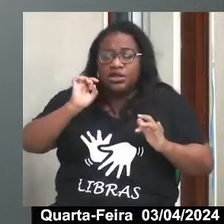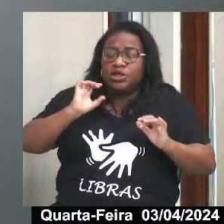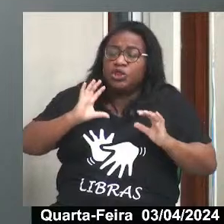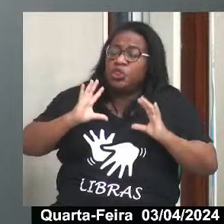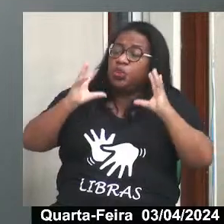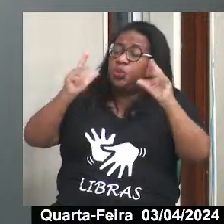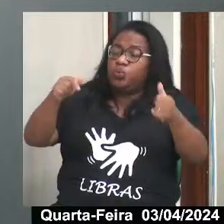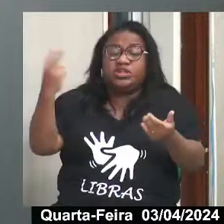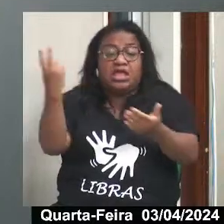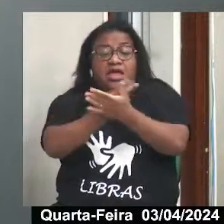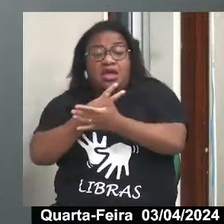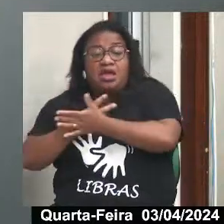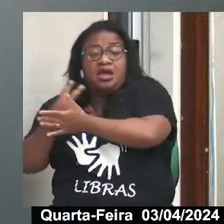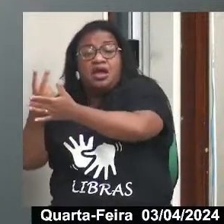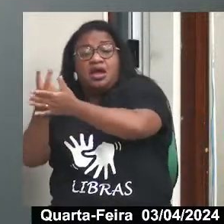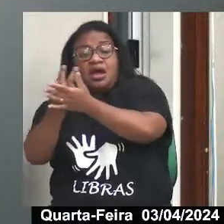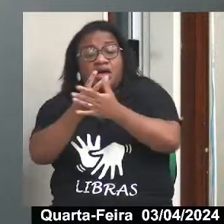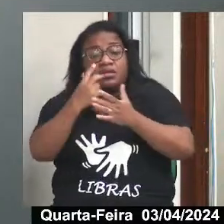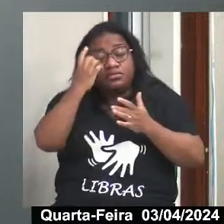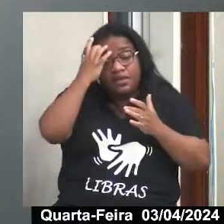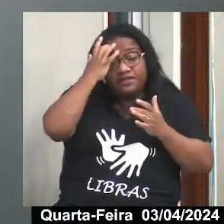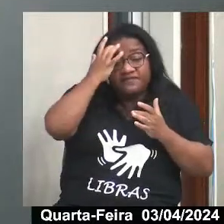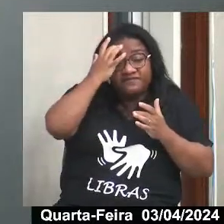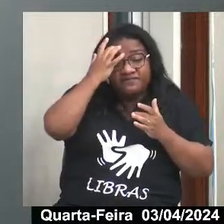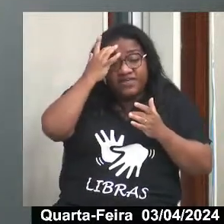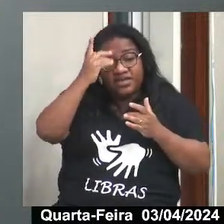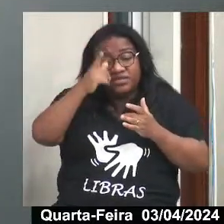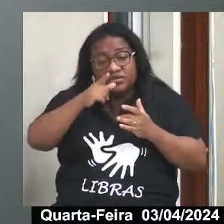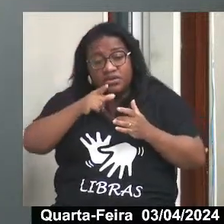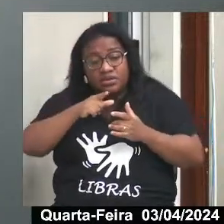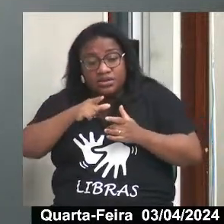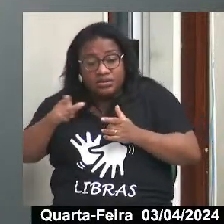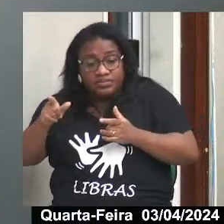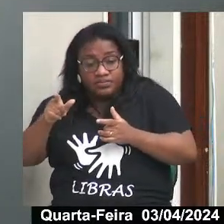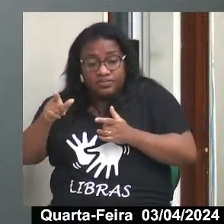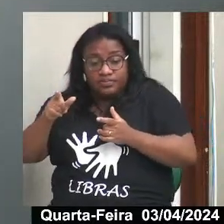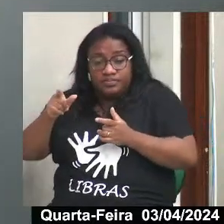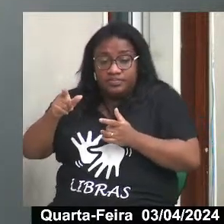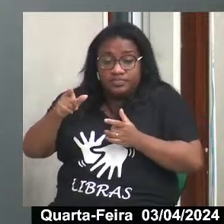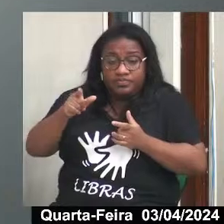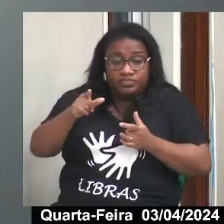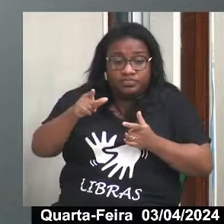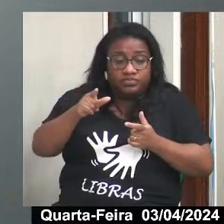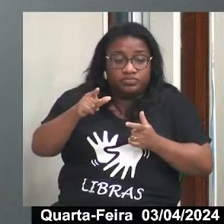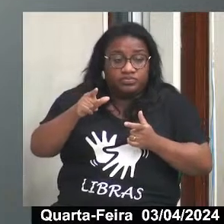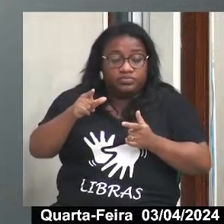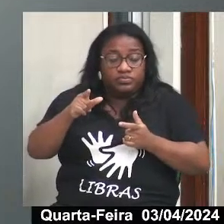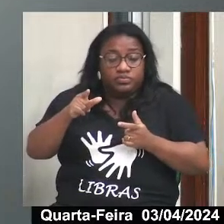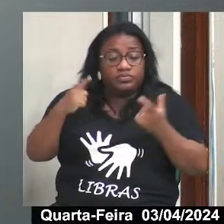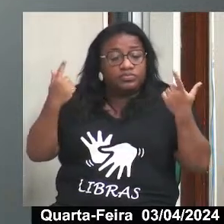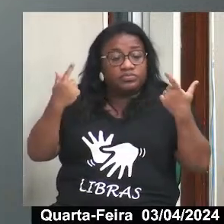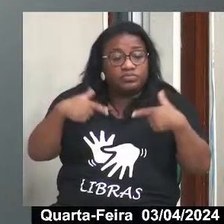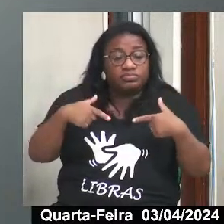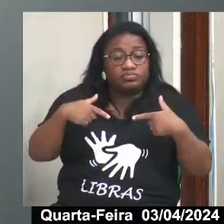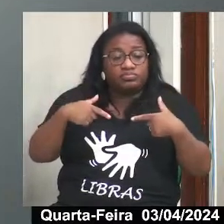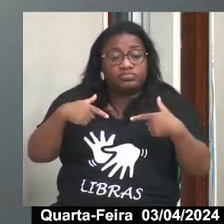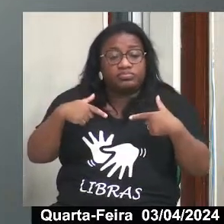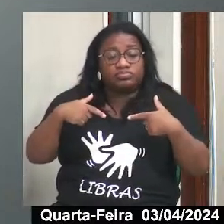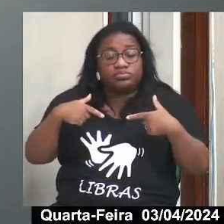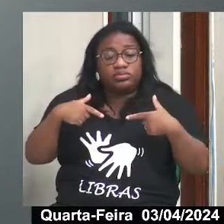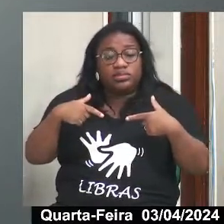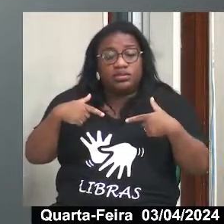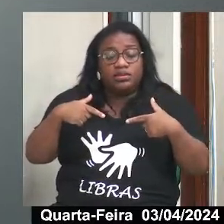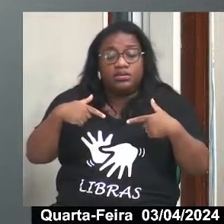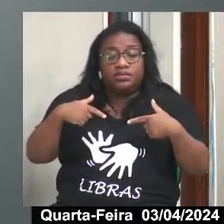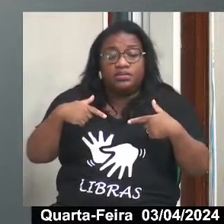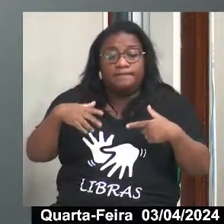Artes. Tudo para o senhor está errado. É muito fácil, eu acho muita covardia da parte de determinados vereadores de oposição